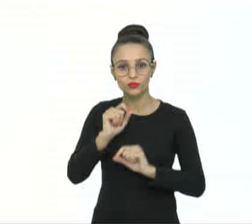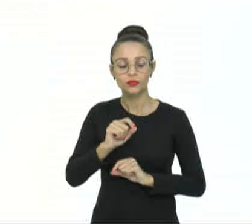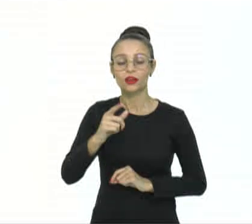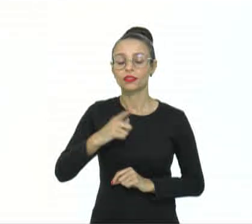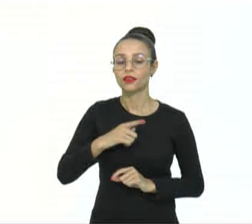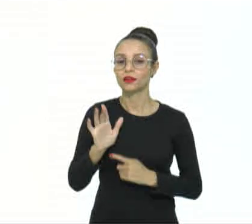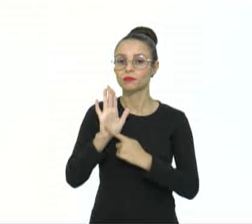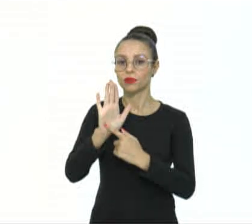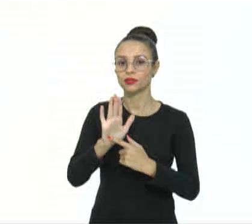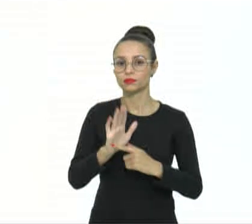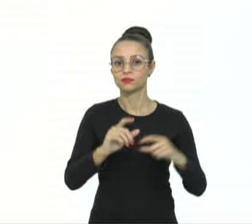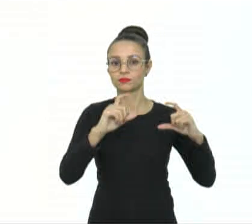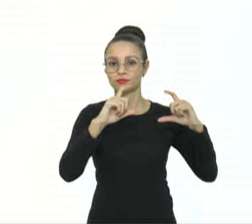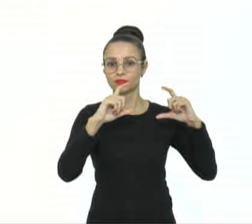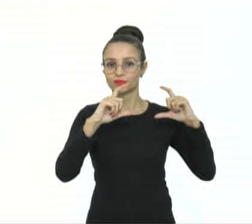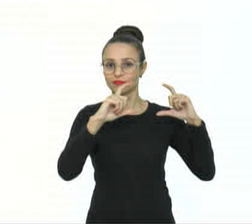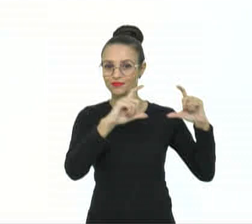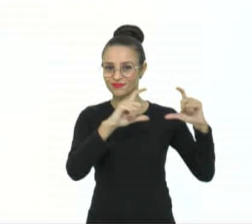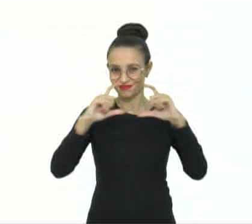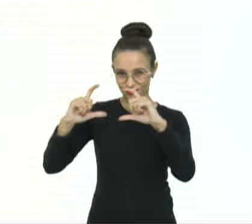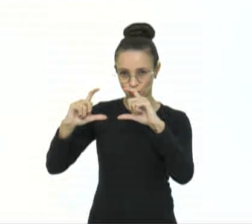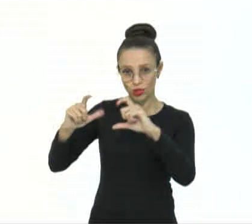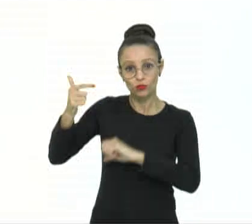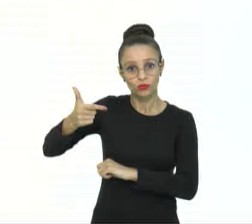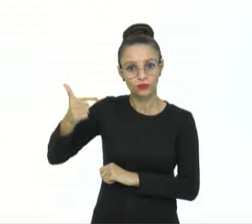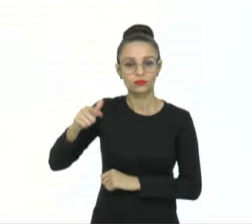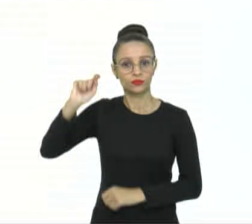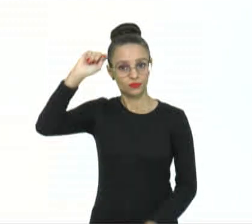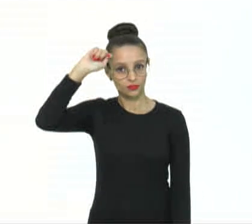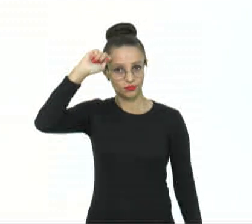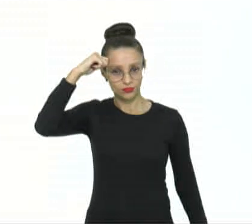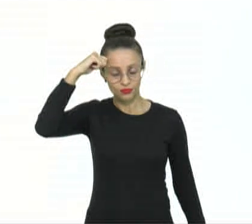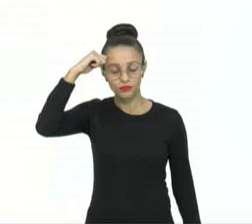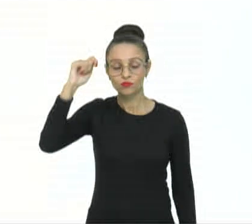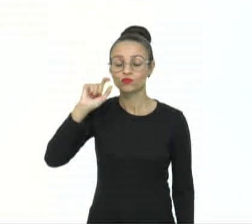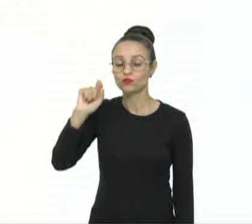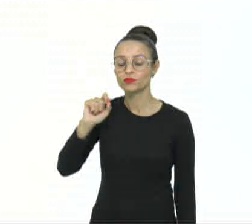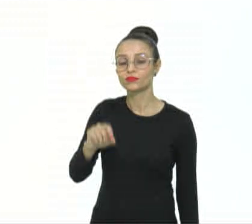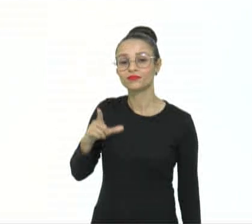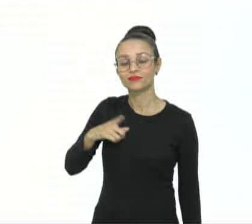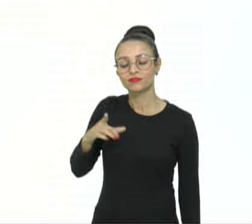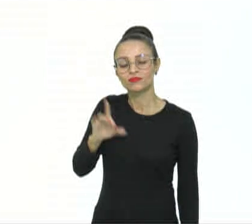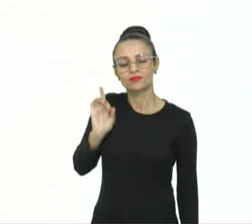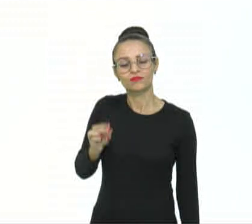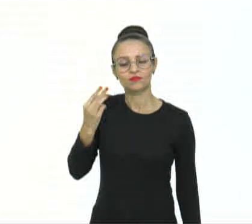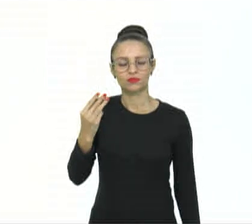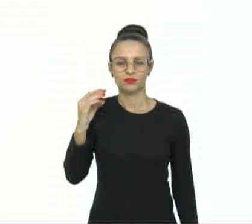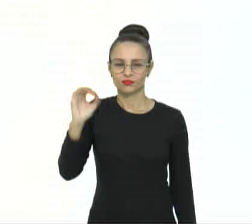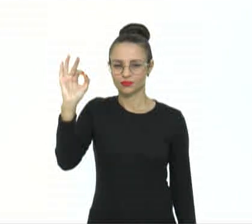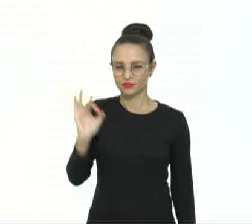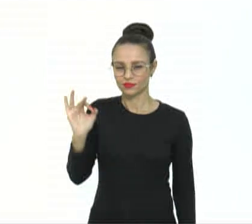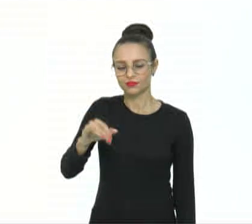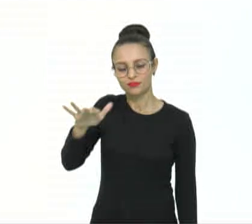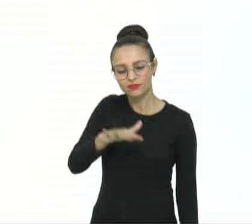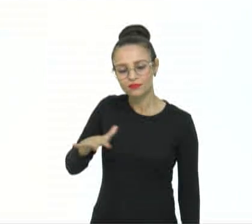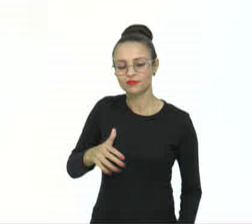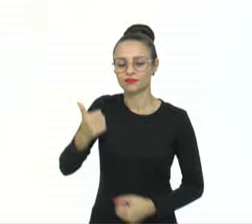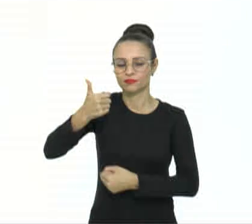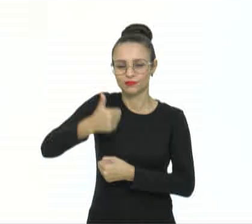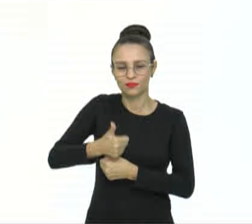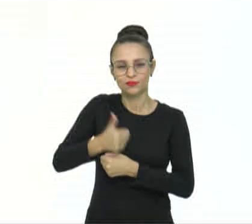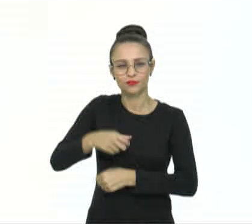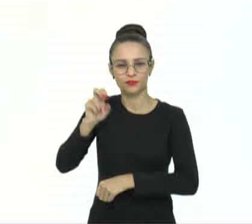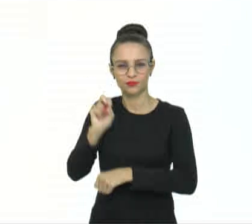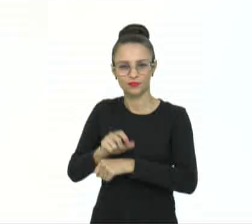é apresentado no trecho 2. Negros, pretos e pardos ocupam somente 30% dos postos de chefia,